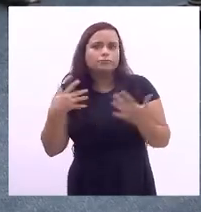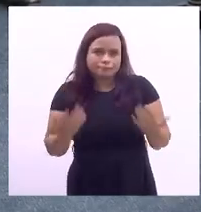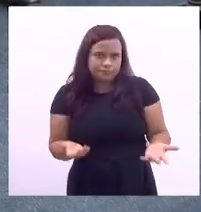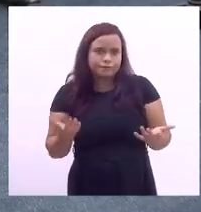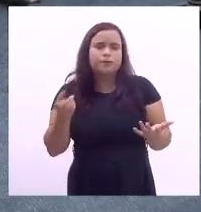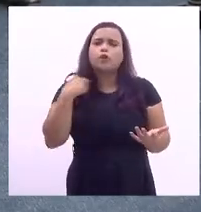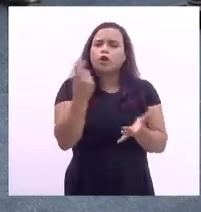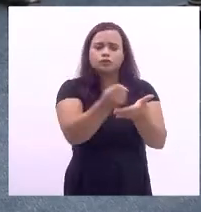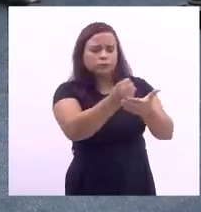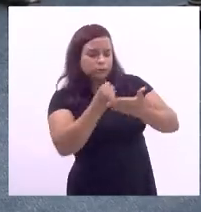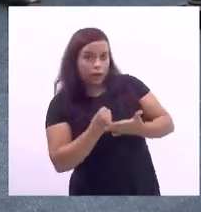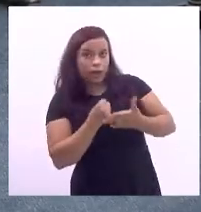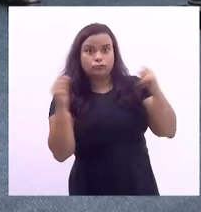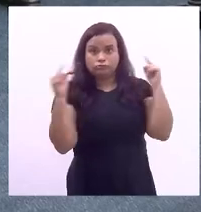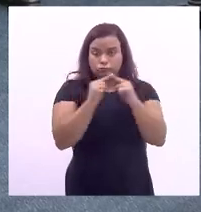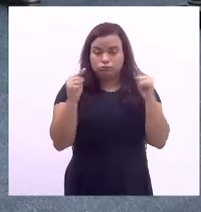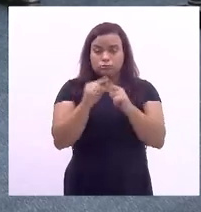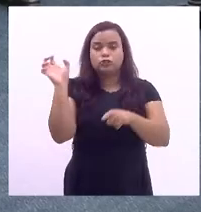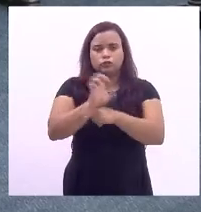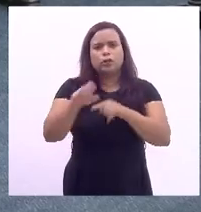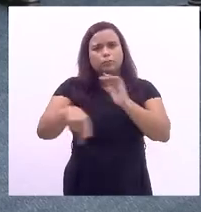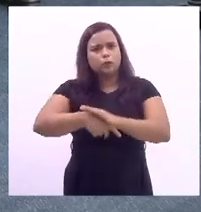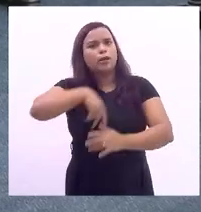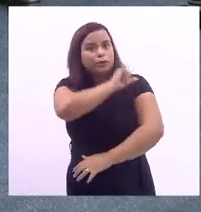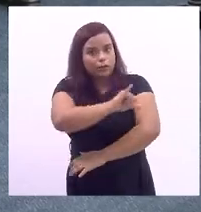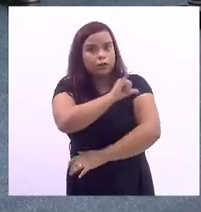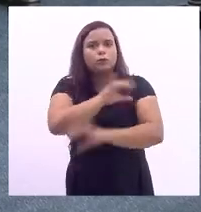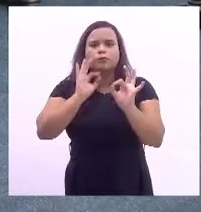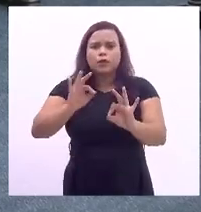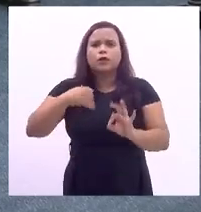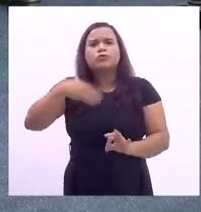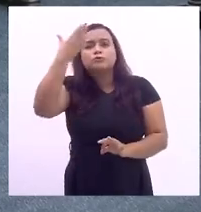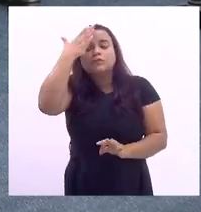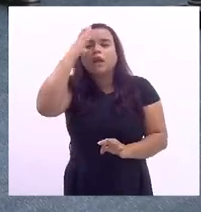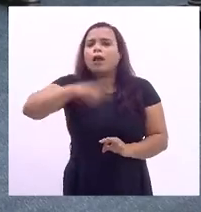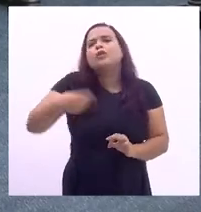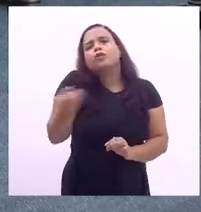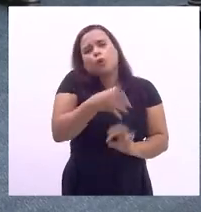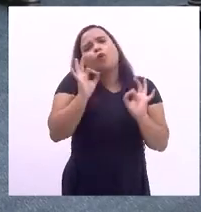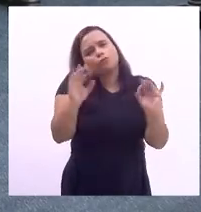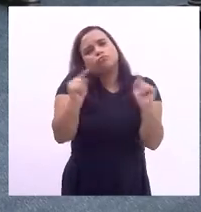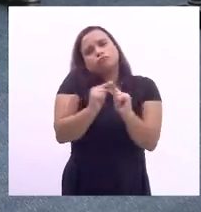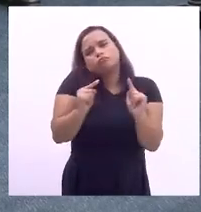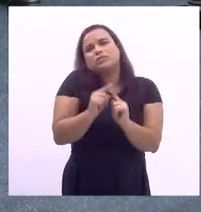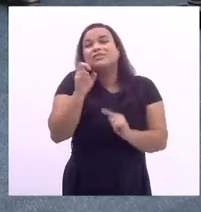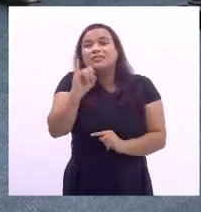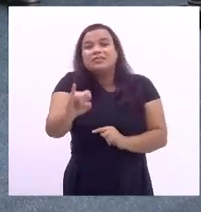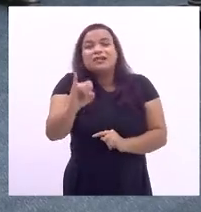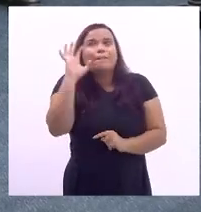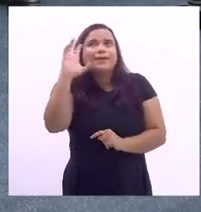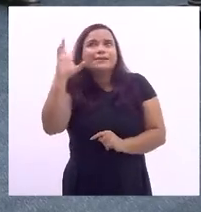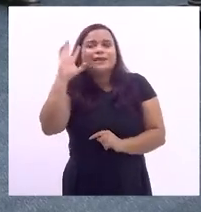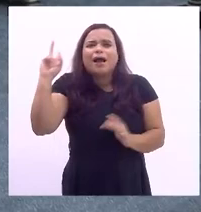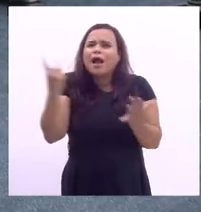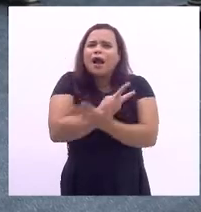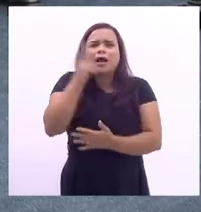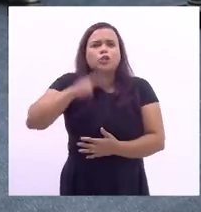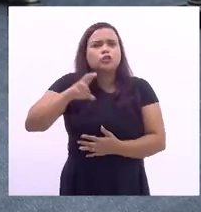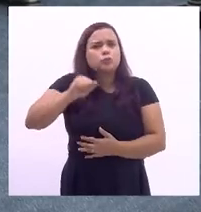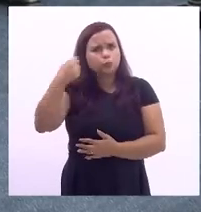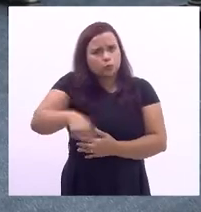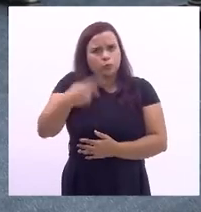essa mesma lógica para o Estado do Rio de Janeiro e eu reconheço que algo inovador acho que se bobear nunca aconteceu no Brasil